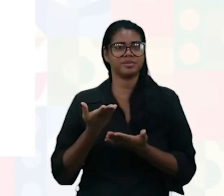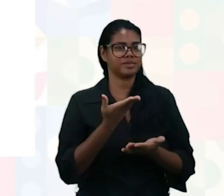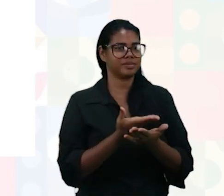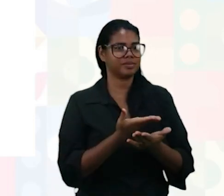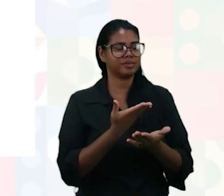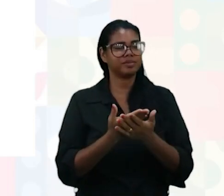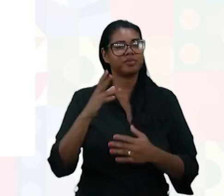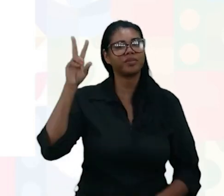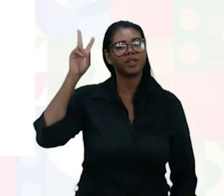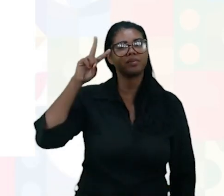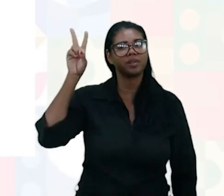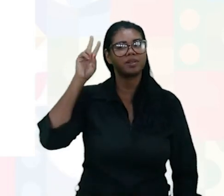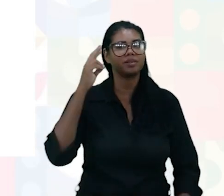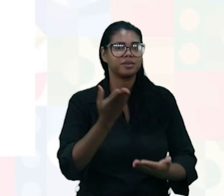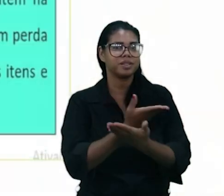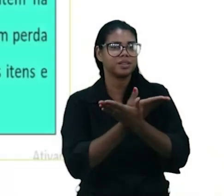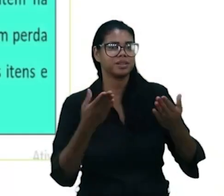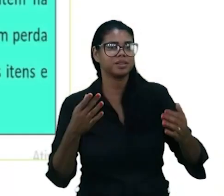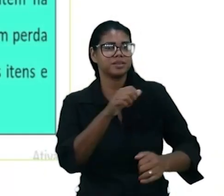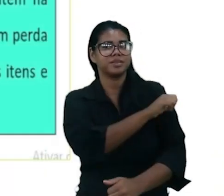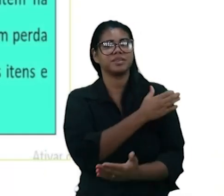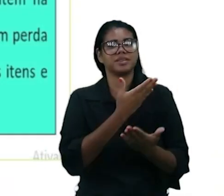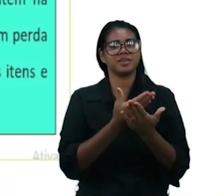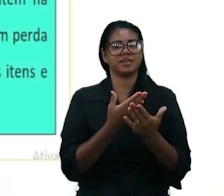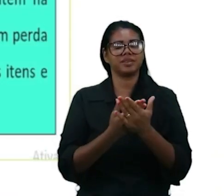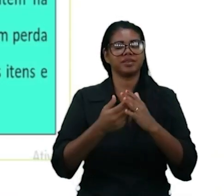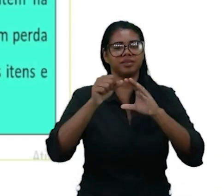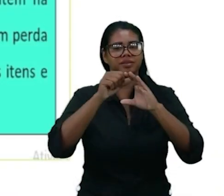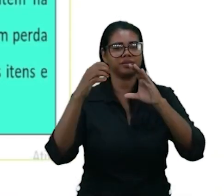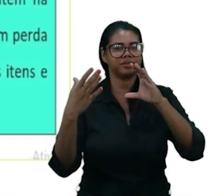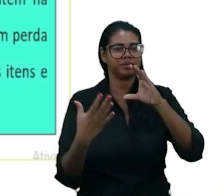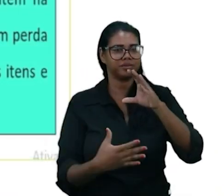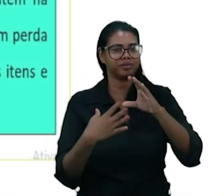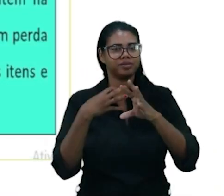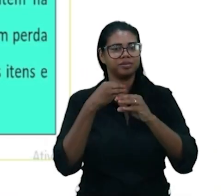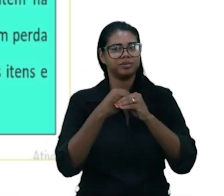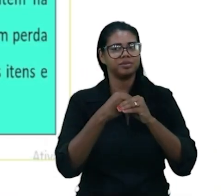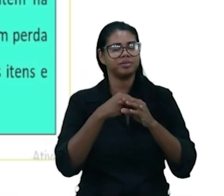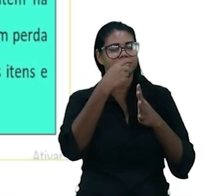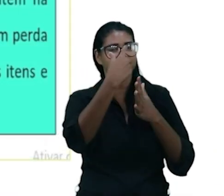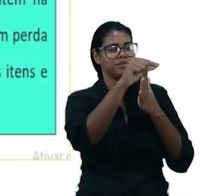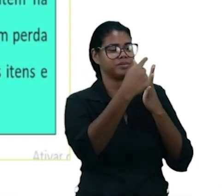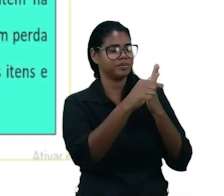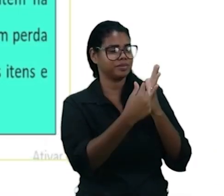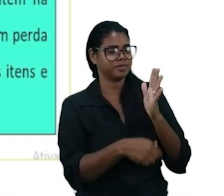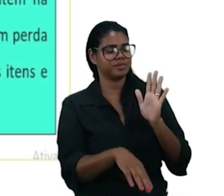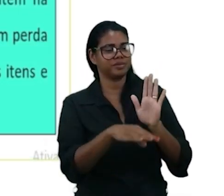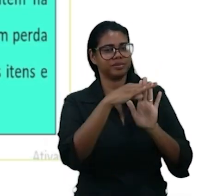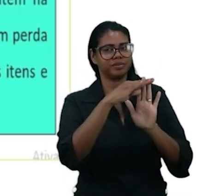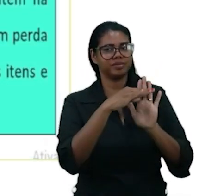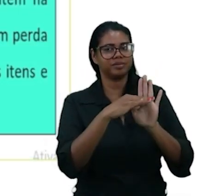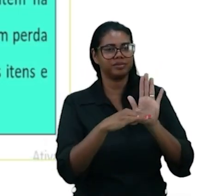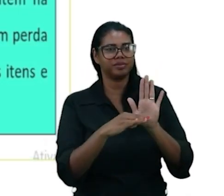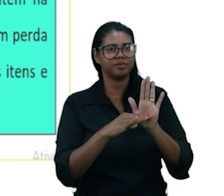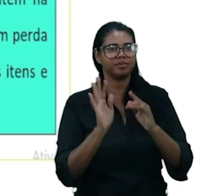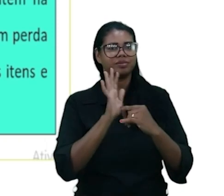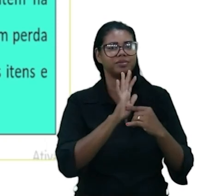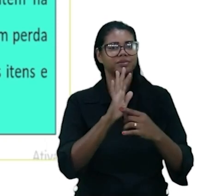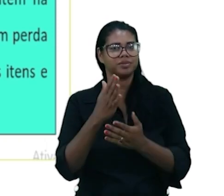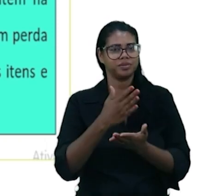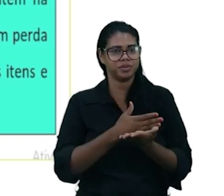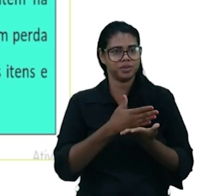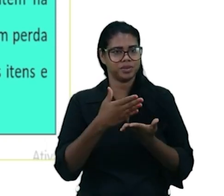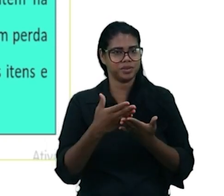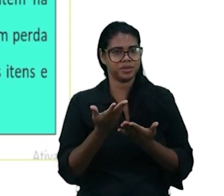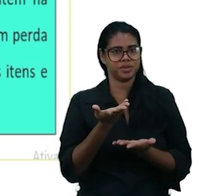para lembrar a você das características principais da classificação, que eu falei principalmente no início da aula, que é